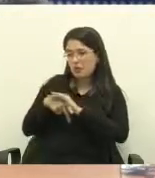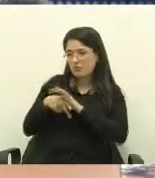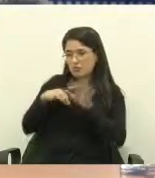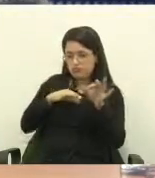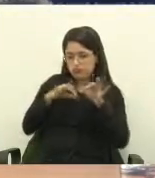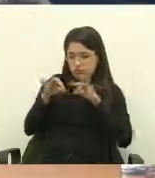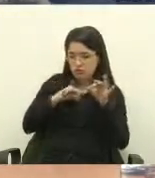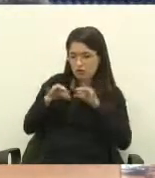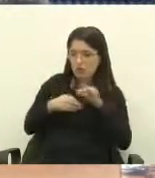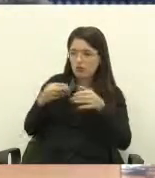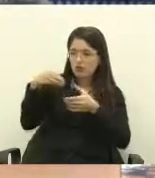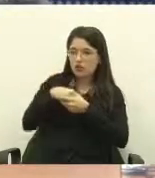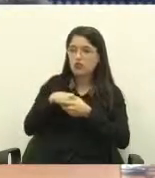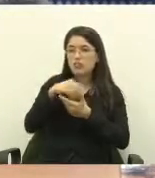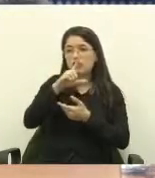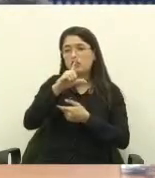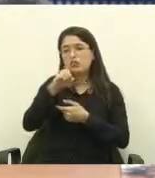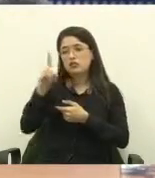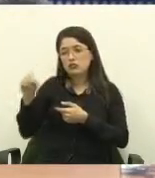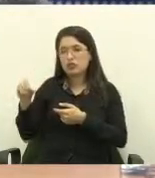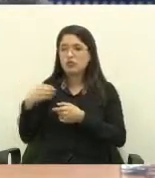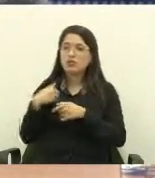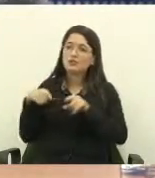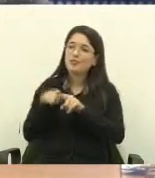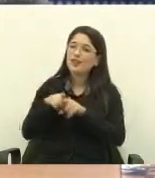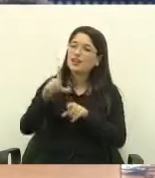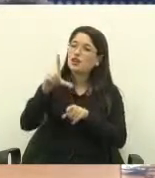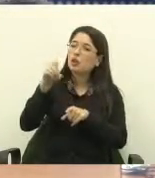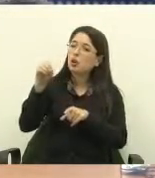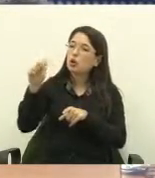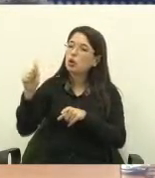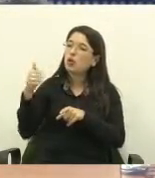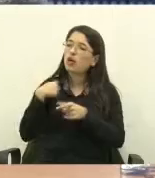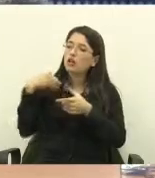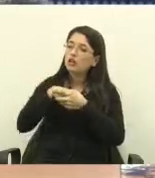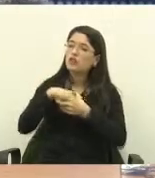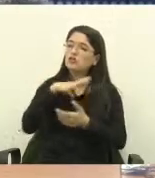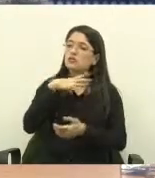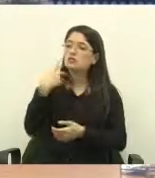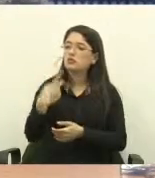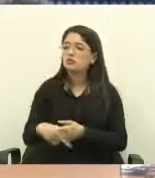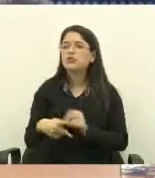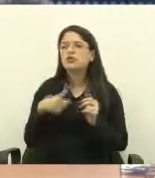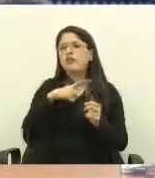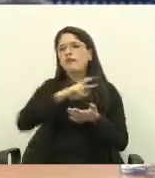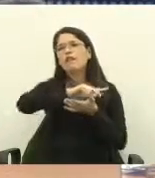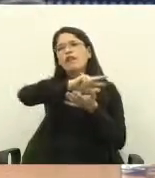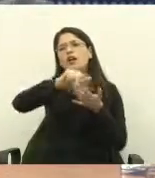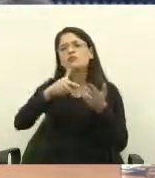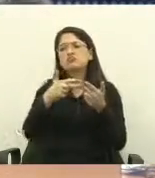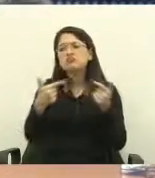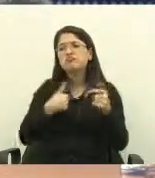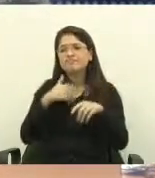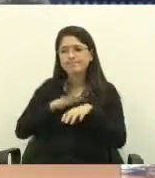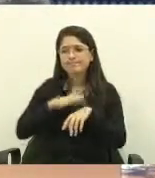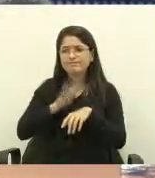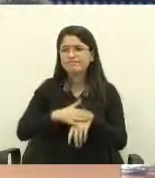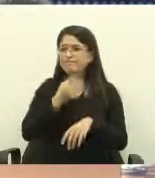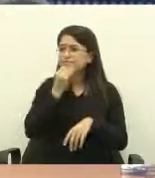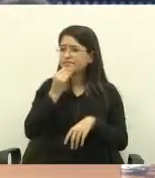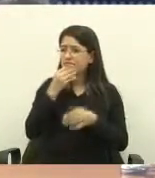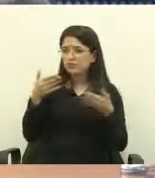dentro da nossa LOA, no nosso município, nós temos diversas ações que temos executado. Por exemplo, agora no período da